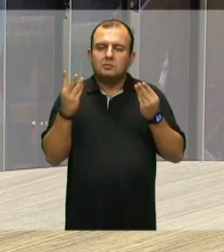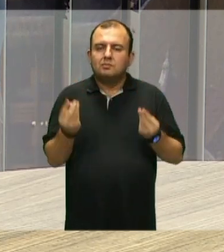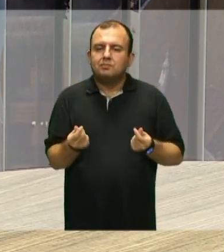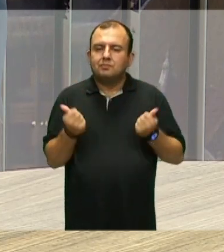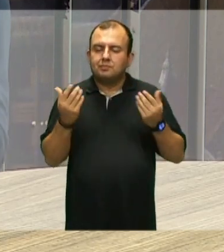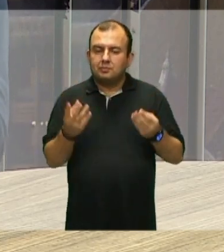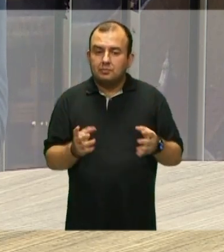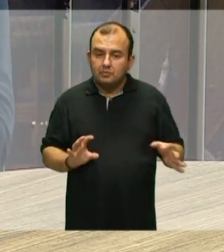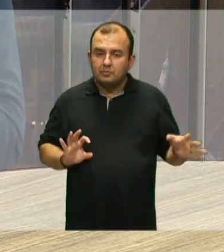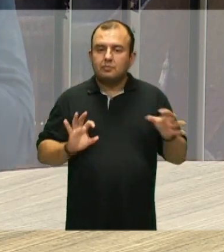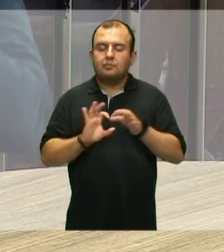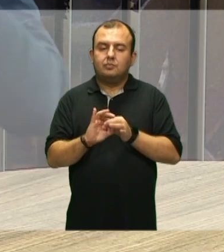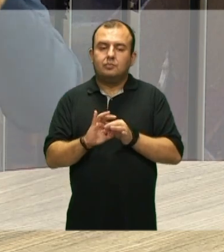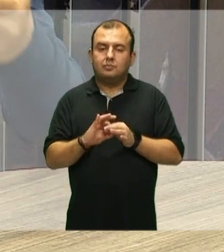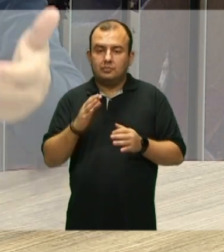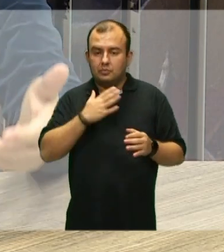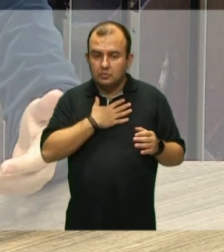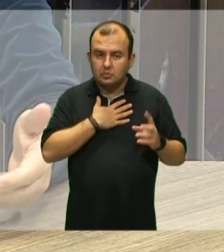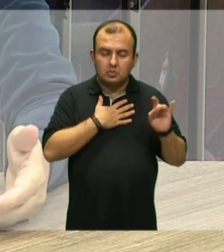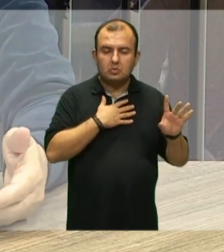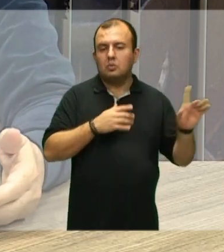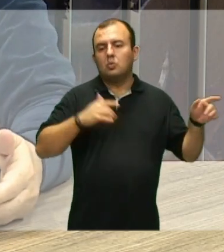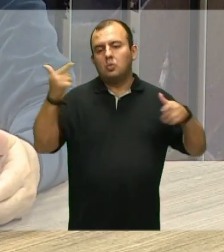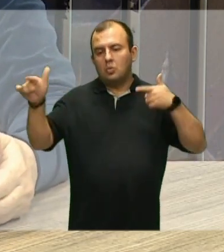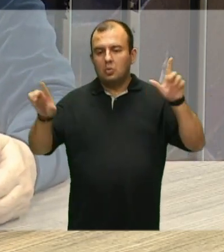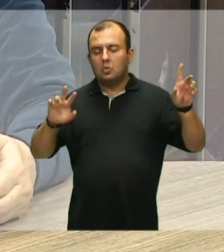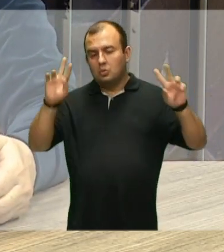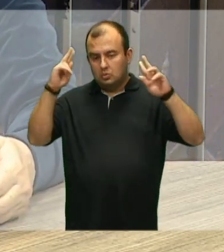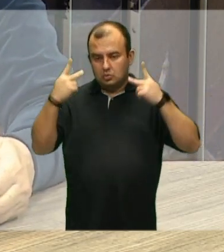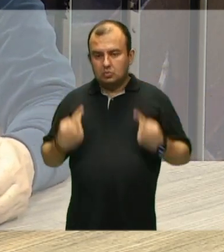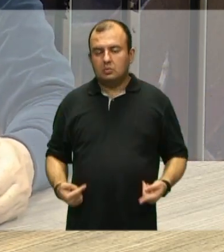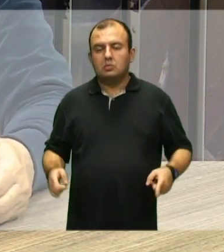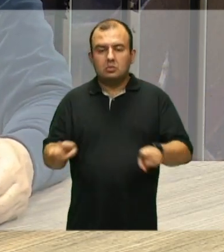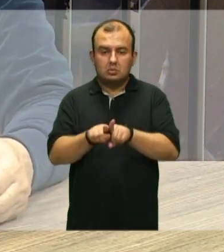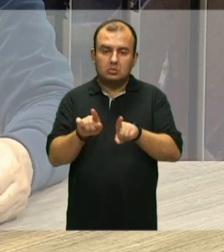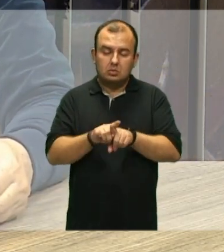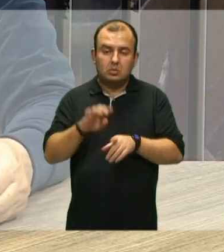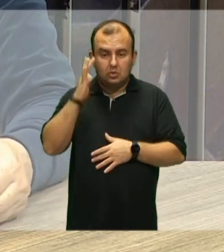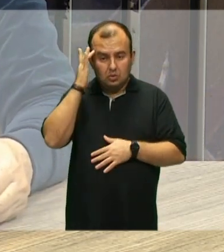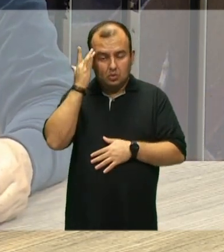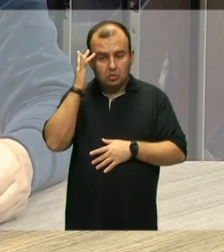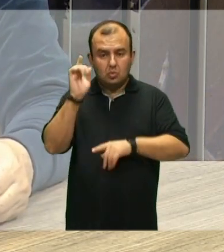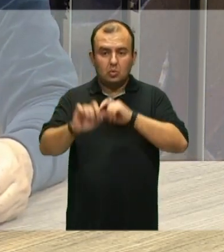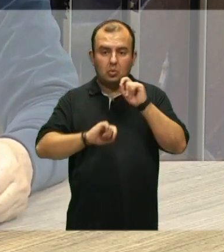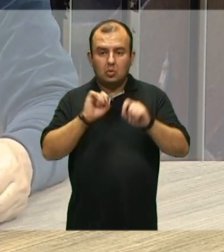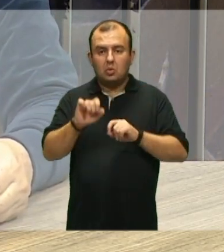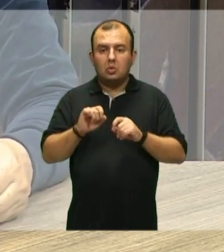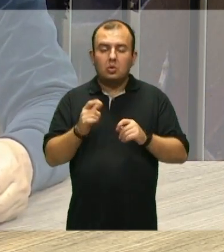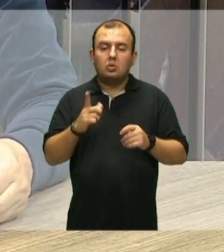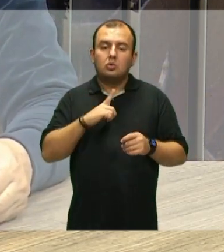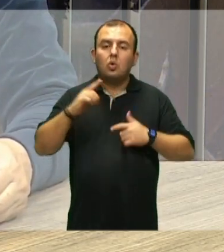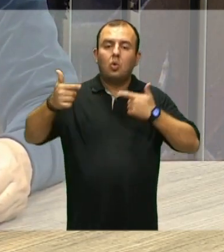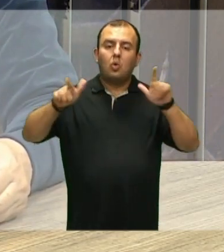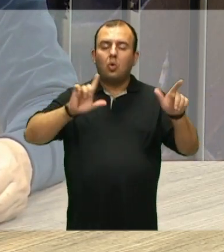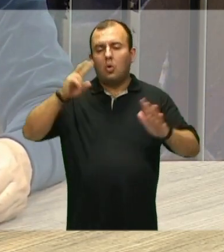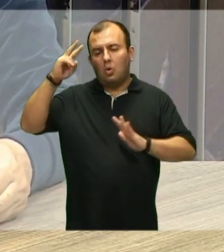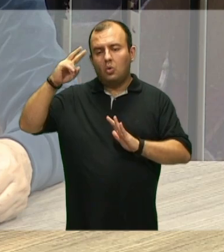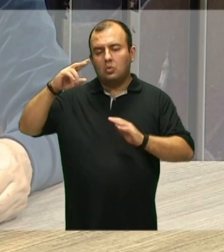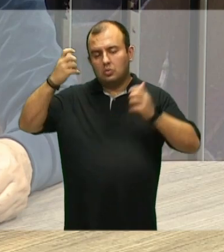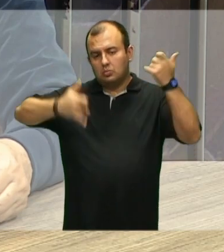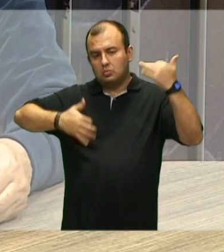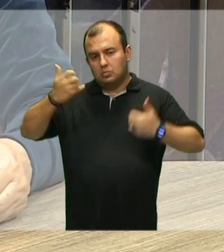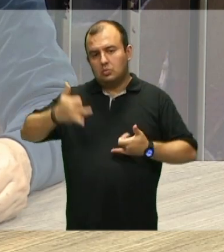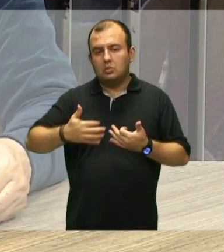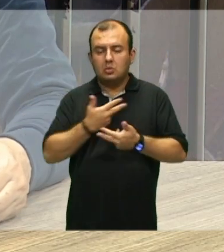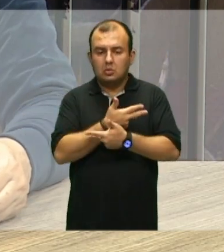sensível, se conectar não só consigo, mas com outros seres humanos. Então, eu acho que ela está de ter outras leituras, né,